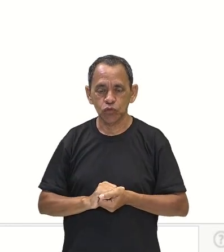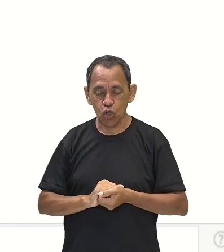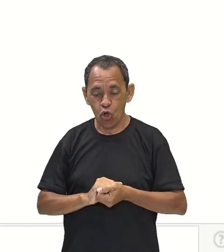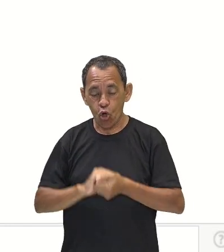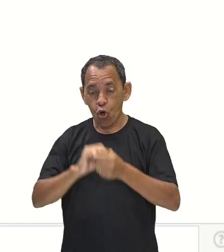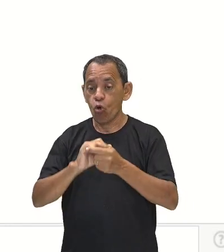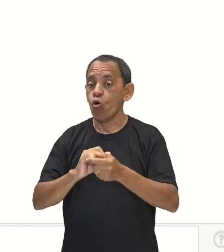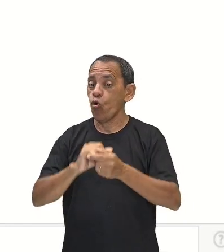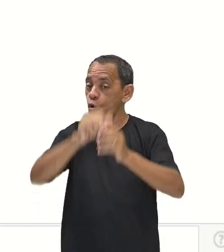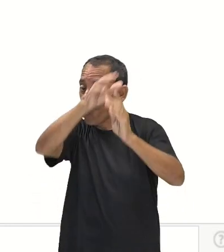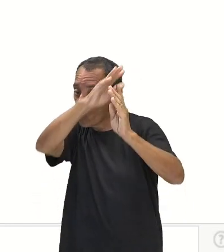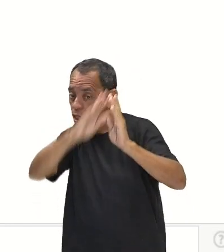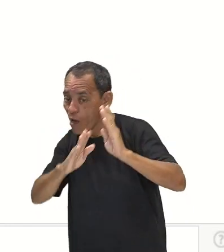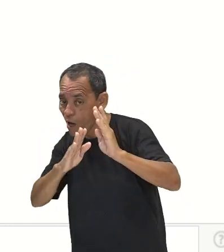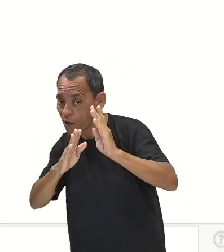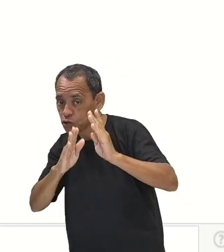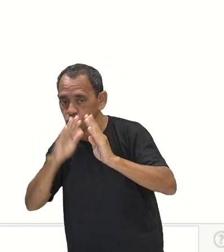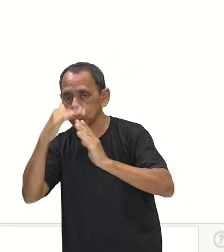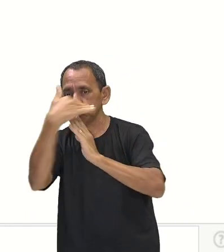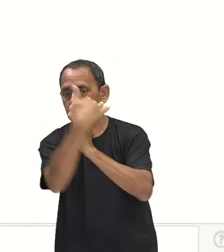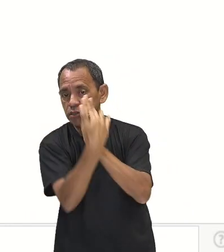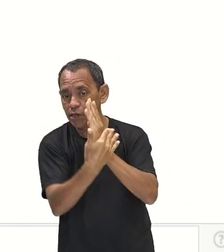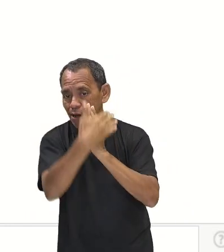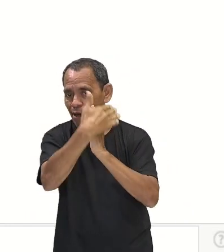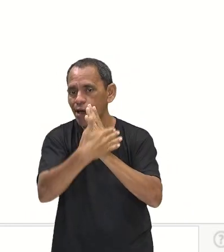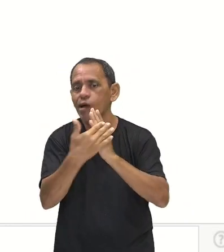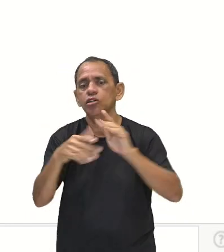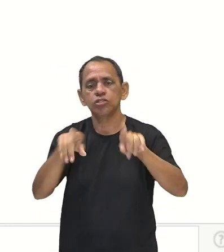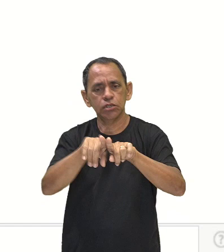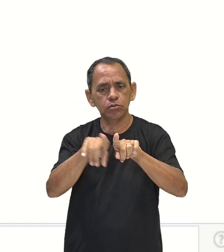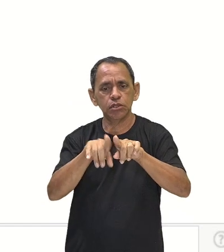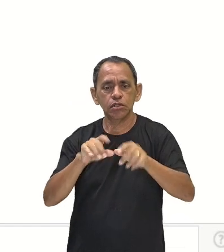de trás, tá?